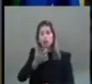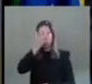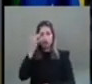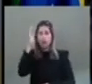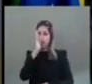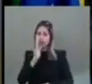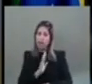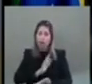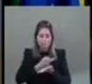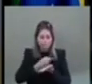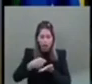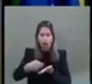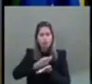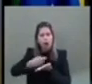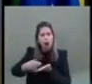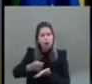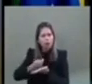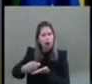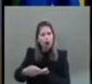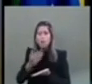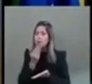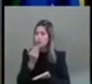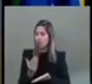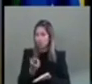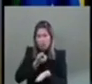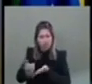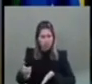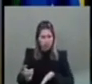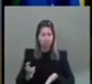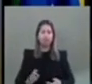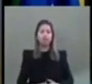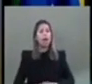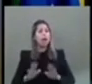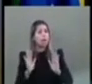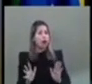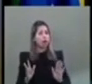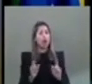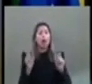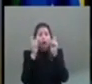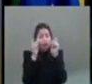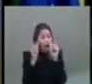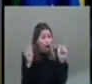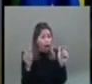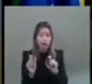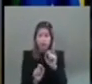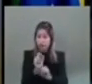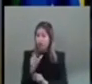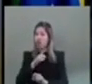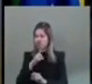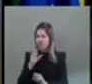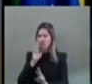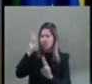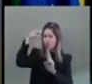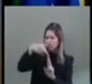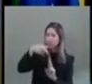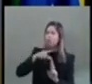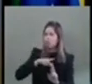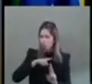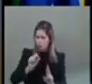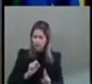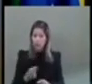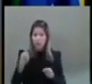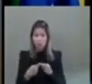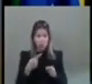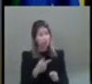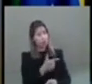abaixo assinado Mas voltando ao presente um dos mais alarmantes motivos desta atual representação se refere a violação